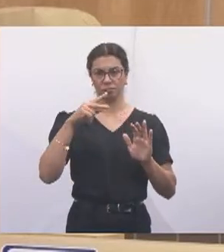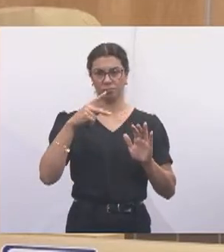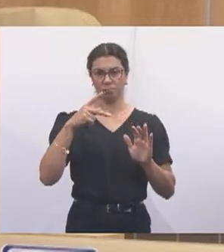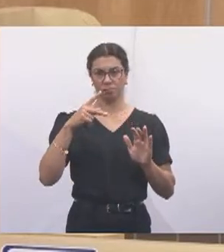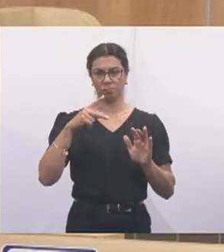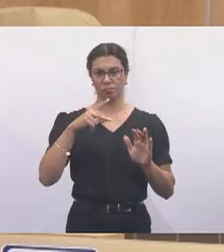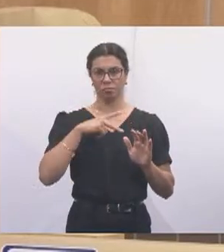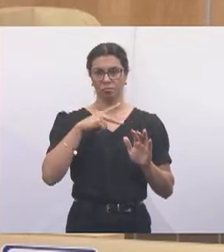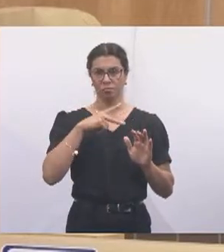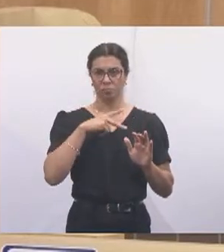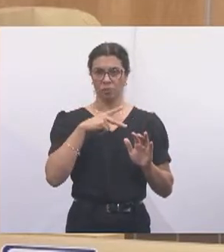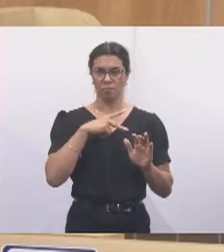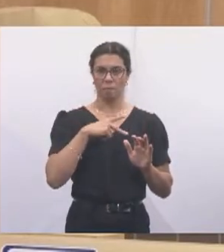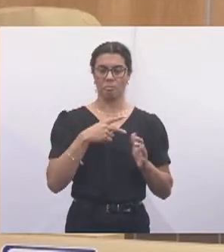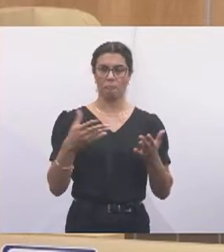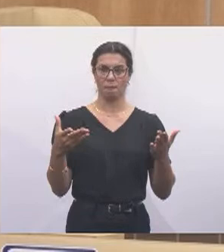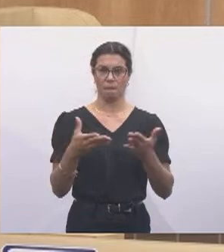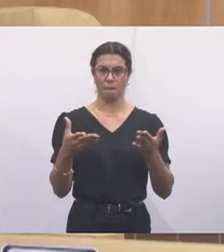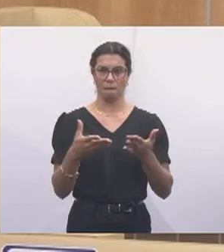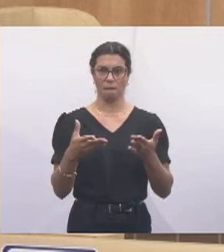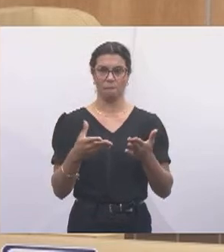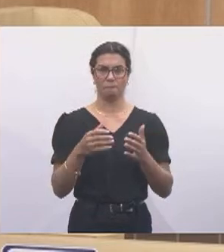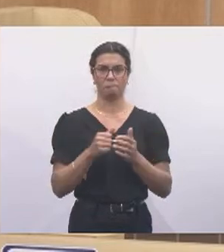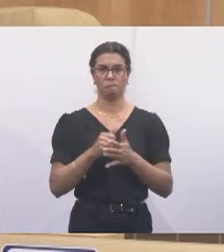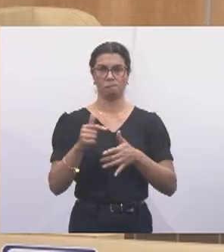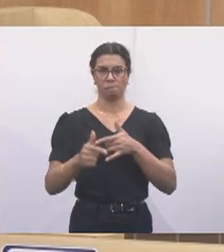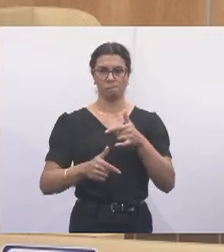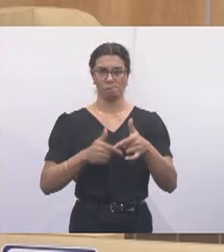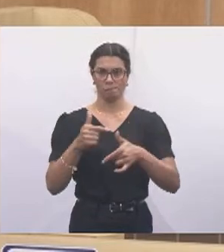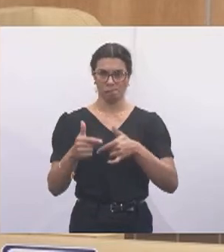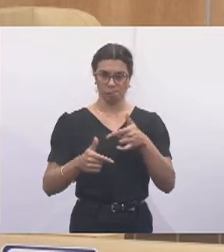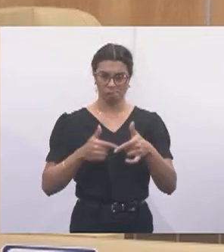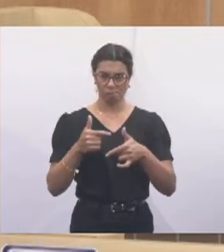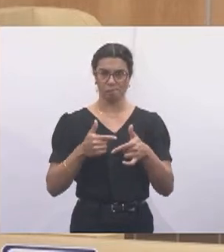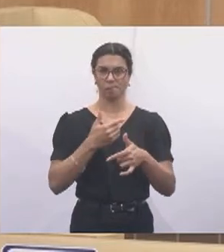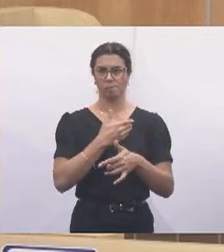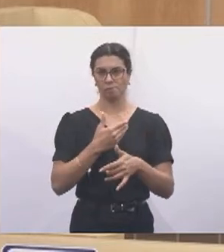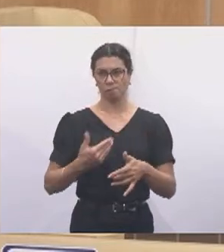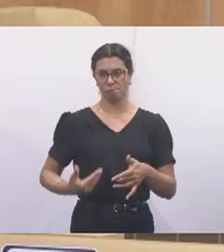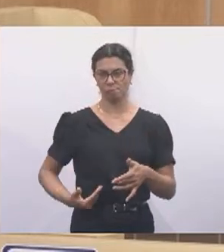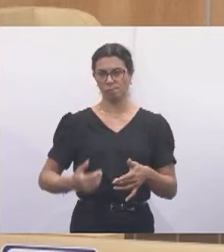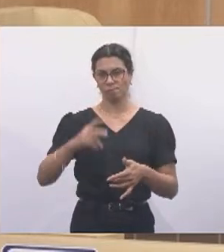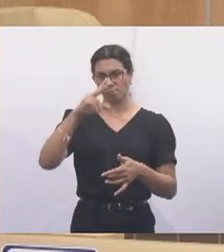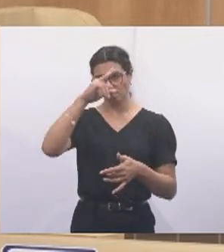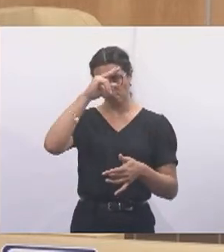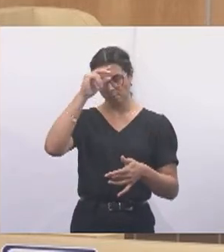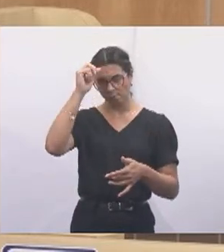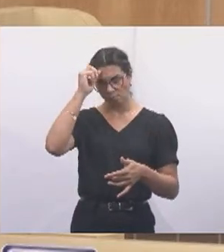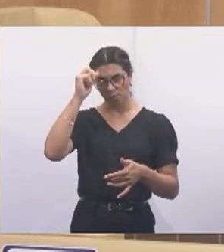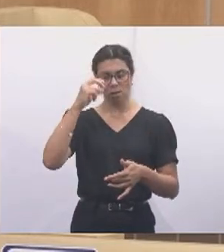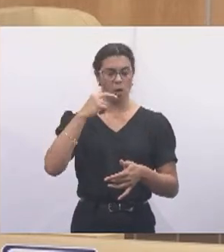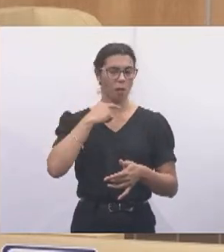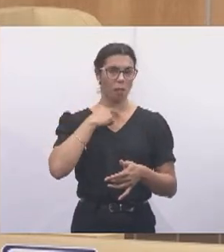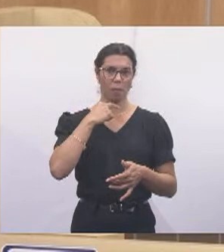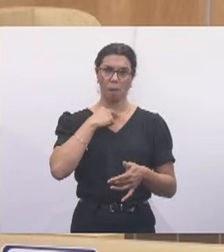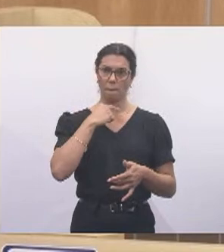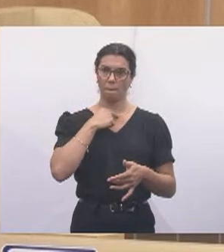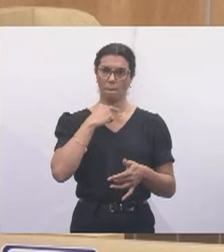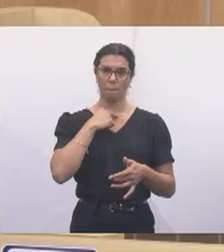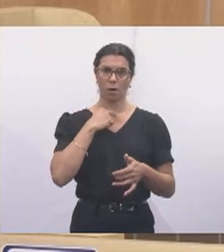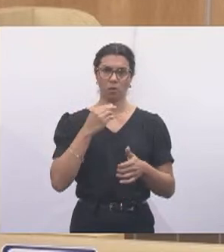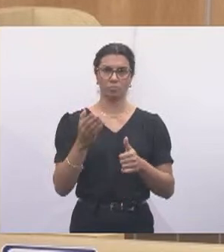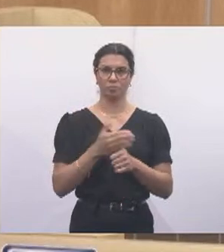onde o munícipe, aliás, o servidor público municipal, não pode se candidatar ao ser vereador, é